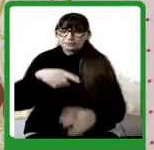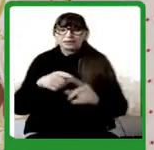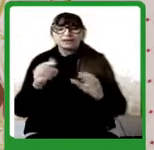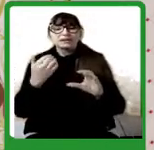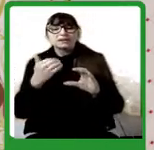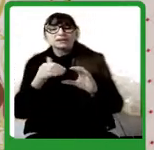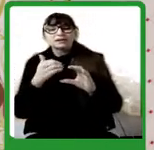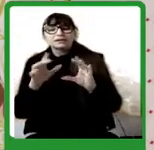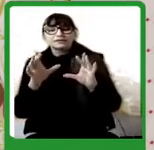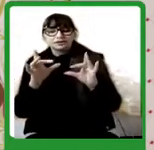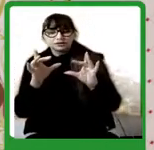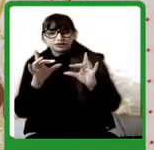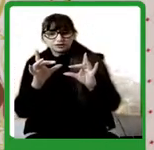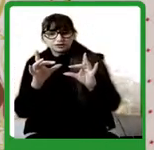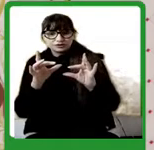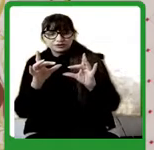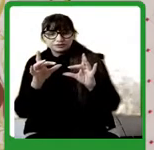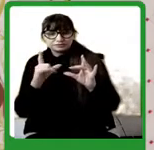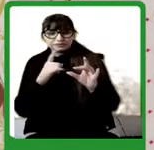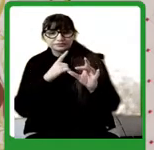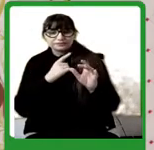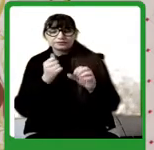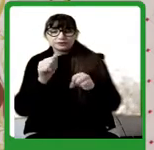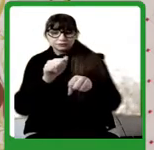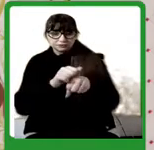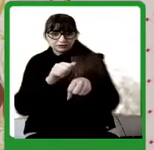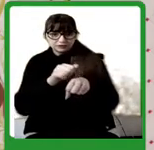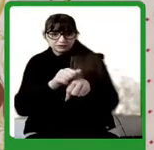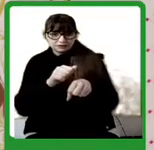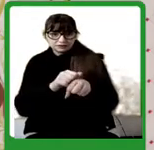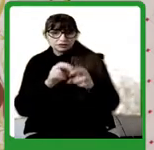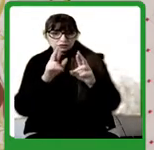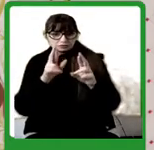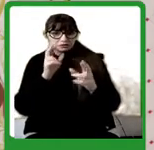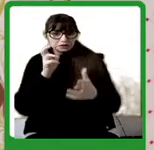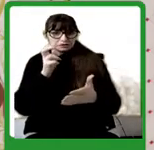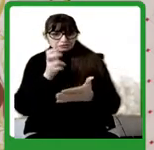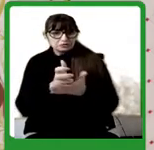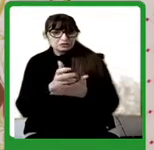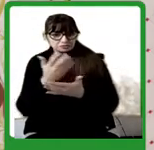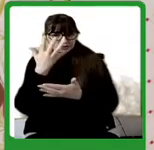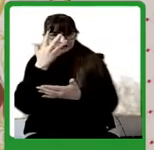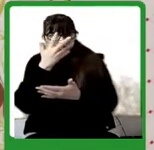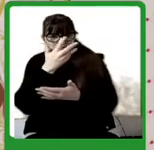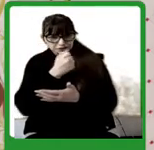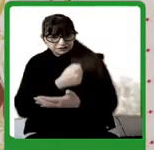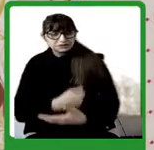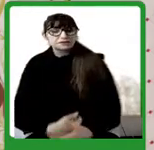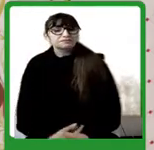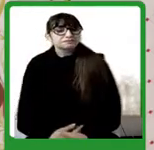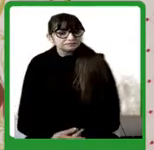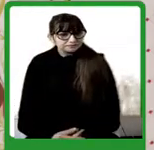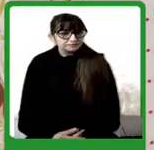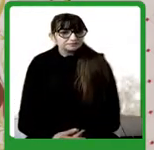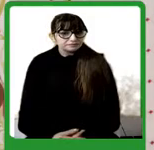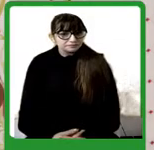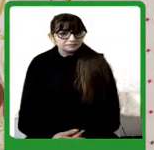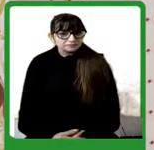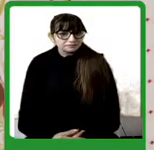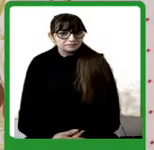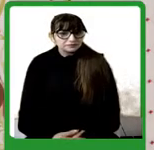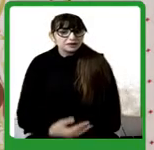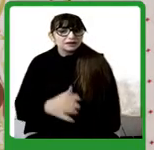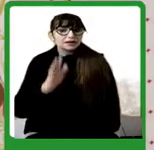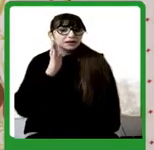o que que tu achou? Uma das pedras, tomara que ele tenha me comprado. Bonitas pedras, tchó. Tu viu? Meu Deus, que legal. Só que